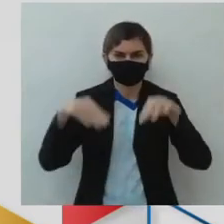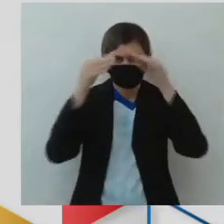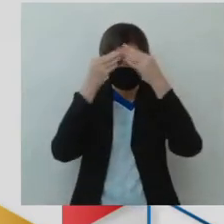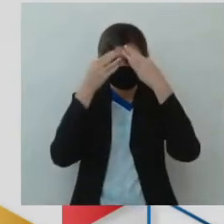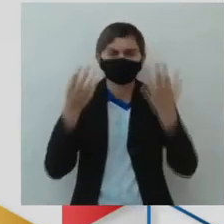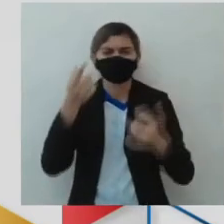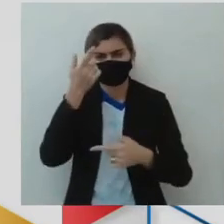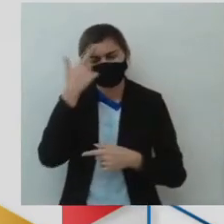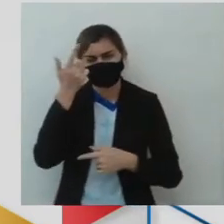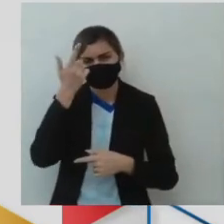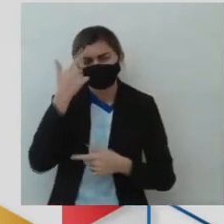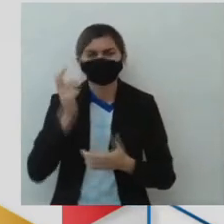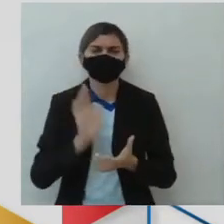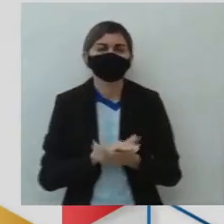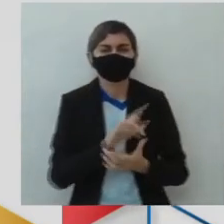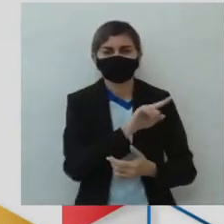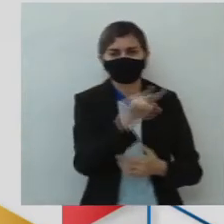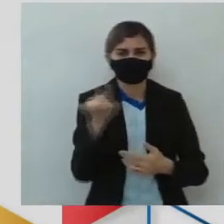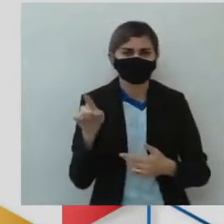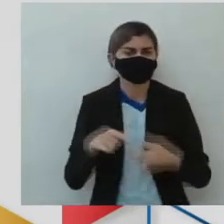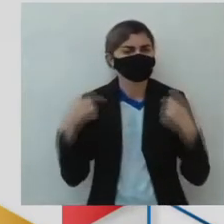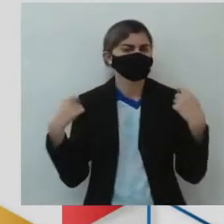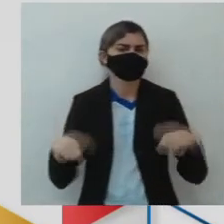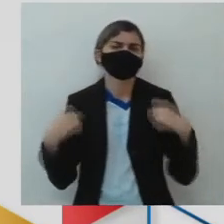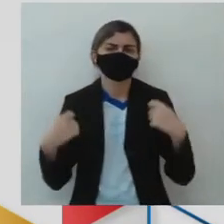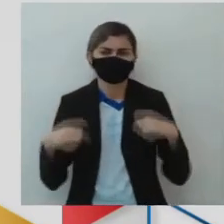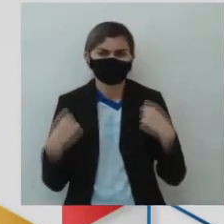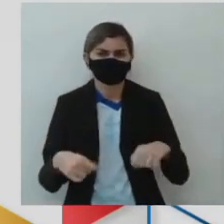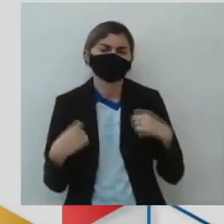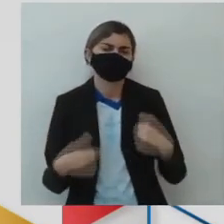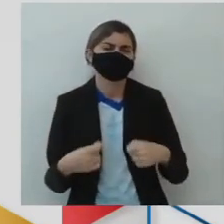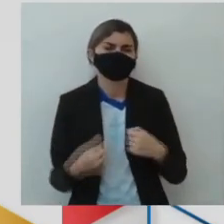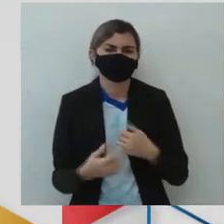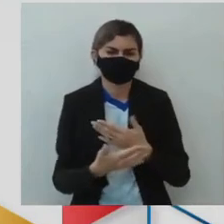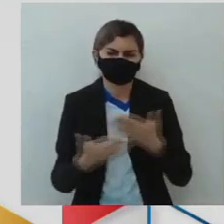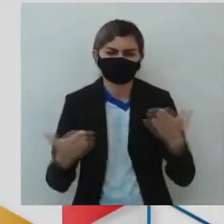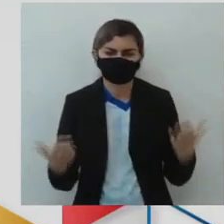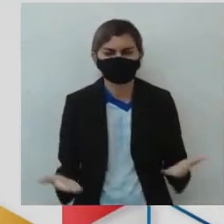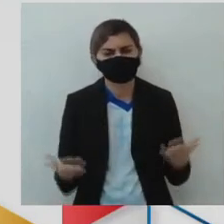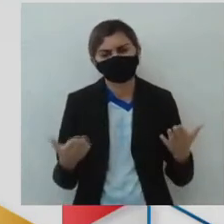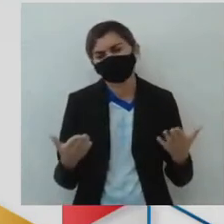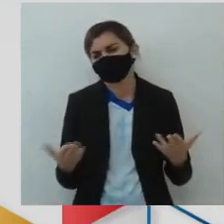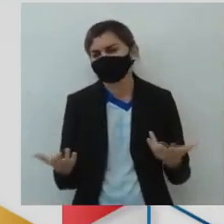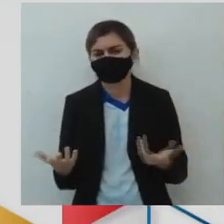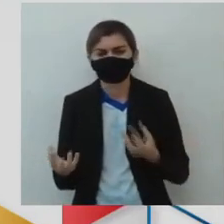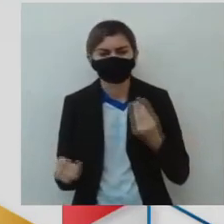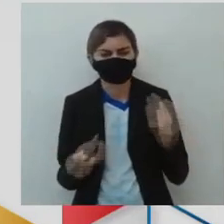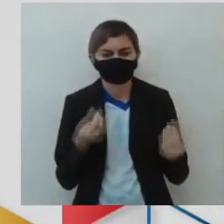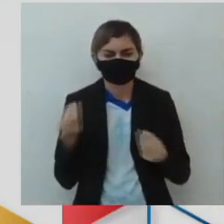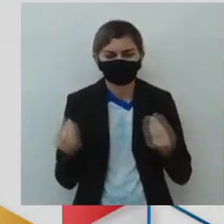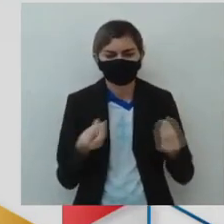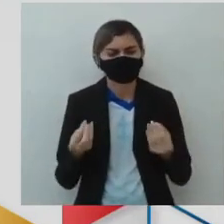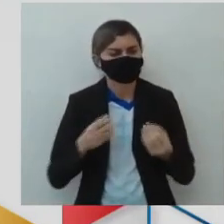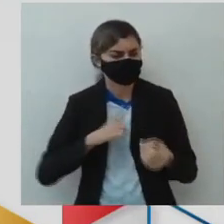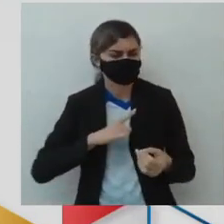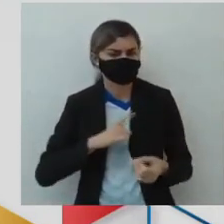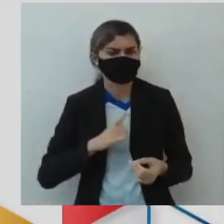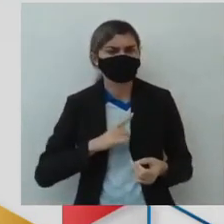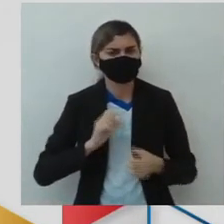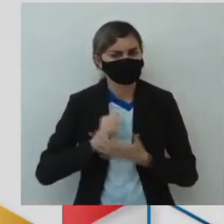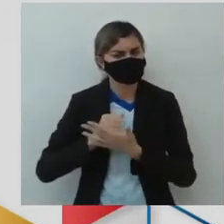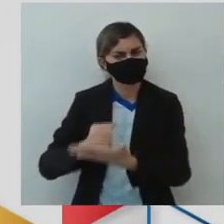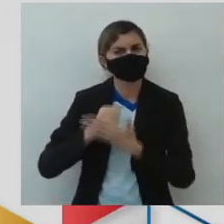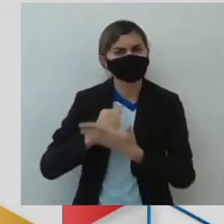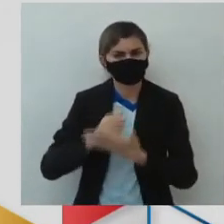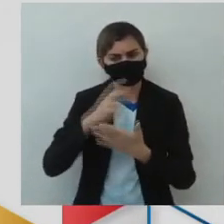né consciente Vocês precisam É vamos dizer assim ter um apoio